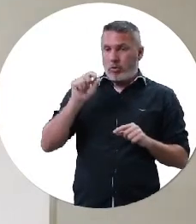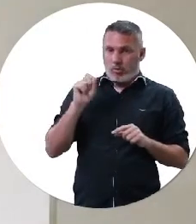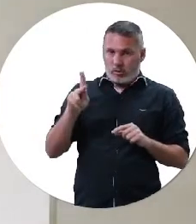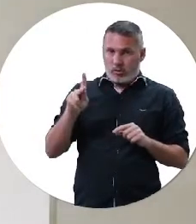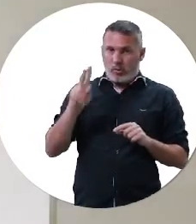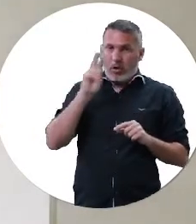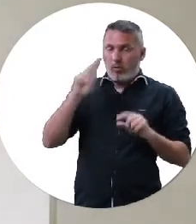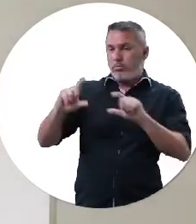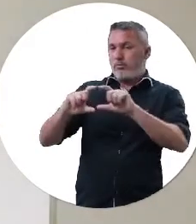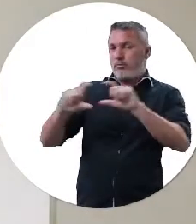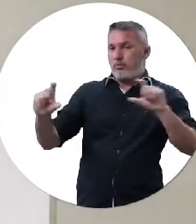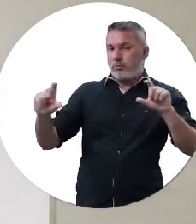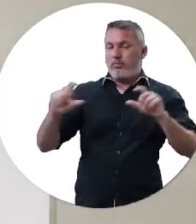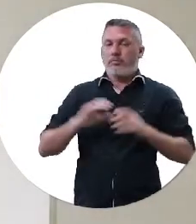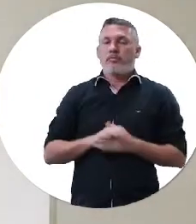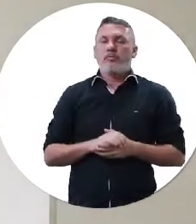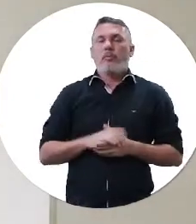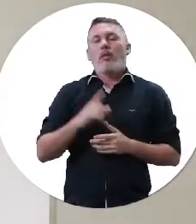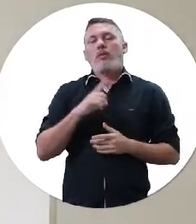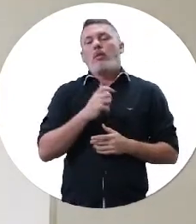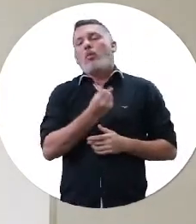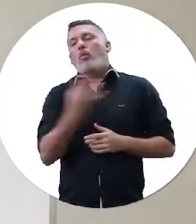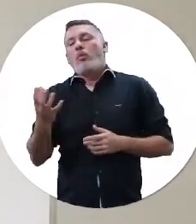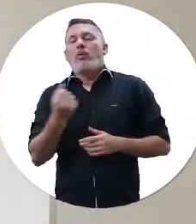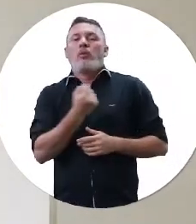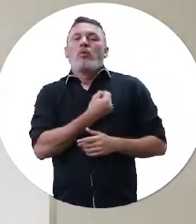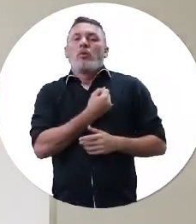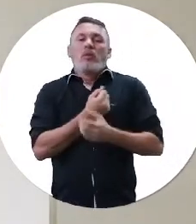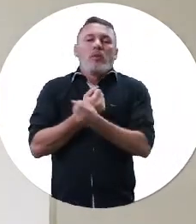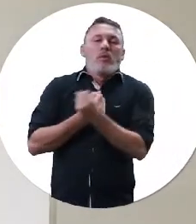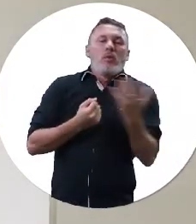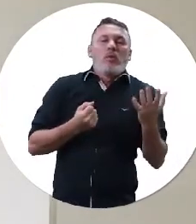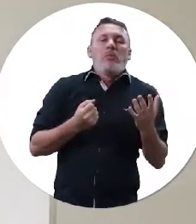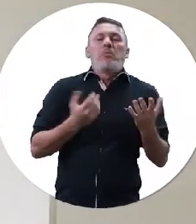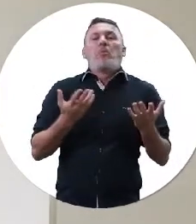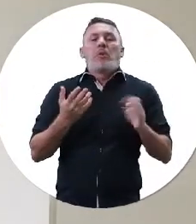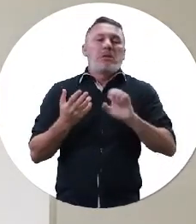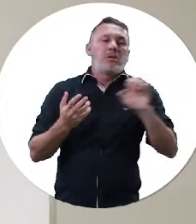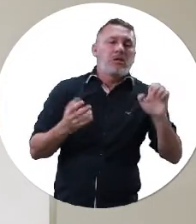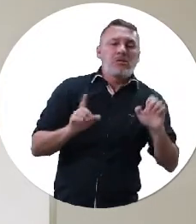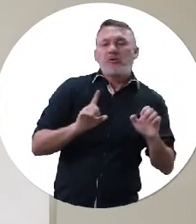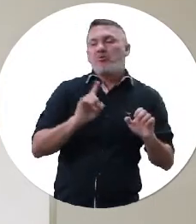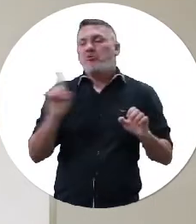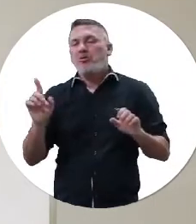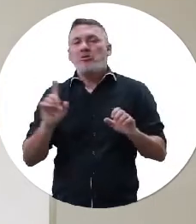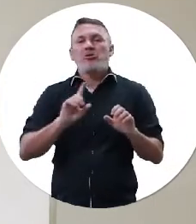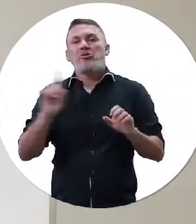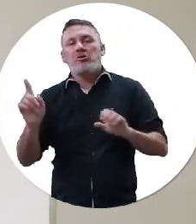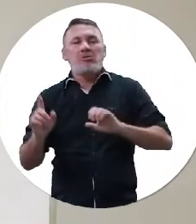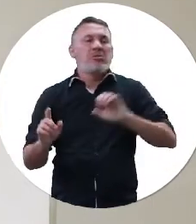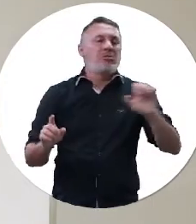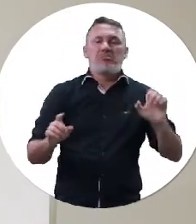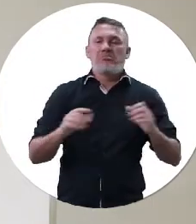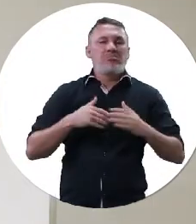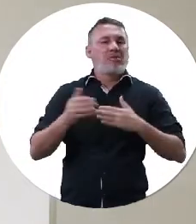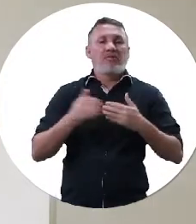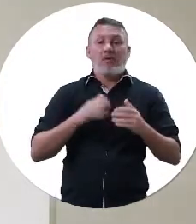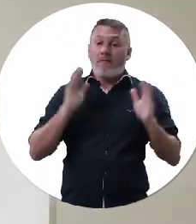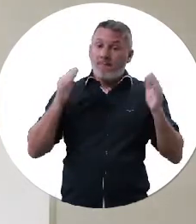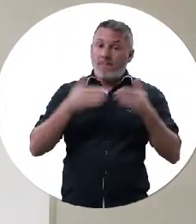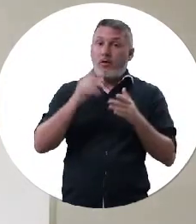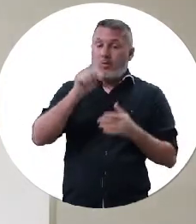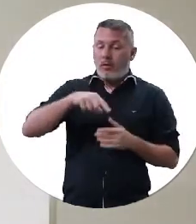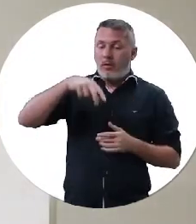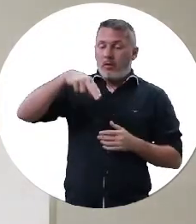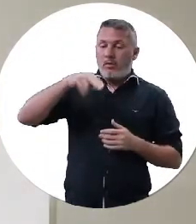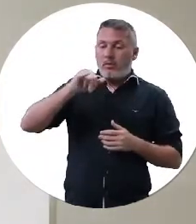ir da esquerda para a direita ou da direita para a esquerda. Então vamos lá. 1, 2, 3, 4, 5. Eu enumerei